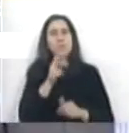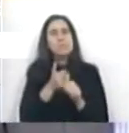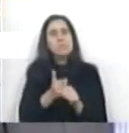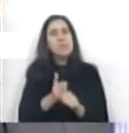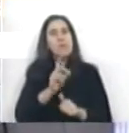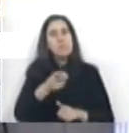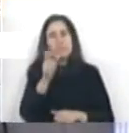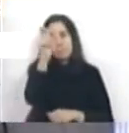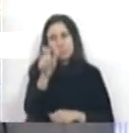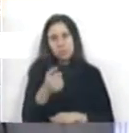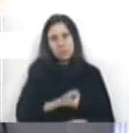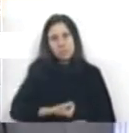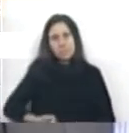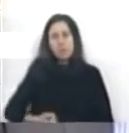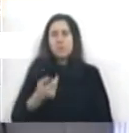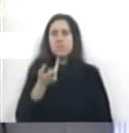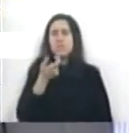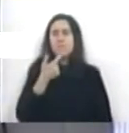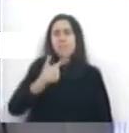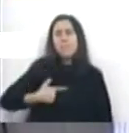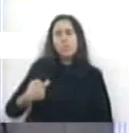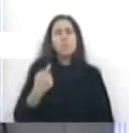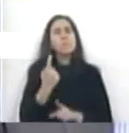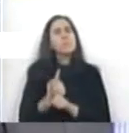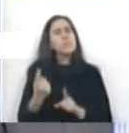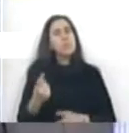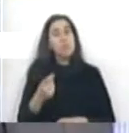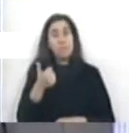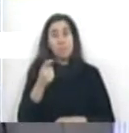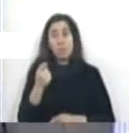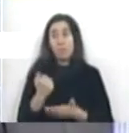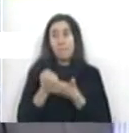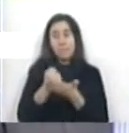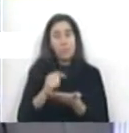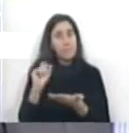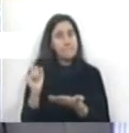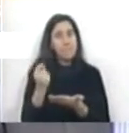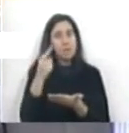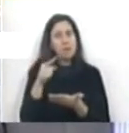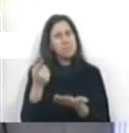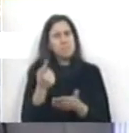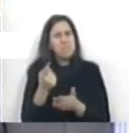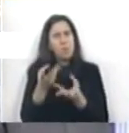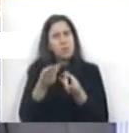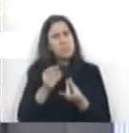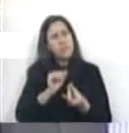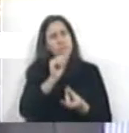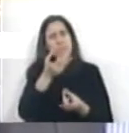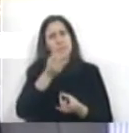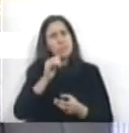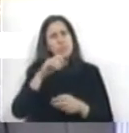a um desempregado que me pergunta porquê? Porque apoia o Bloco pela primeira vez um orçamento do Partido